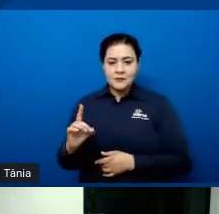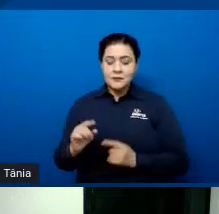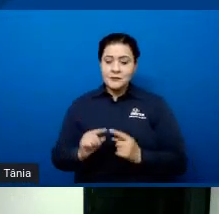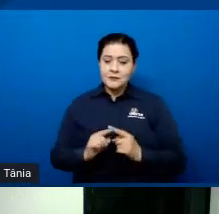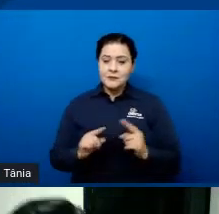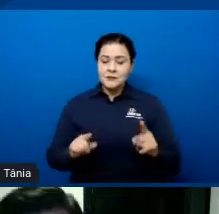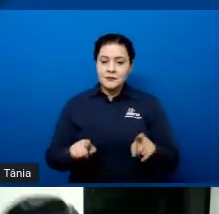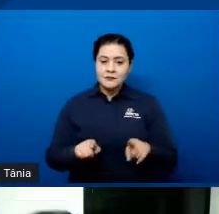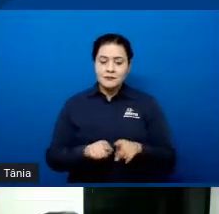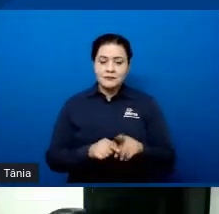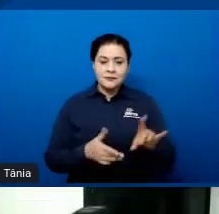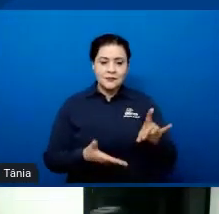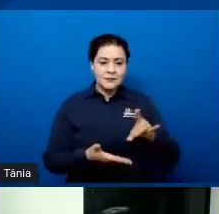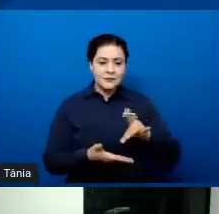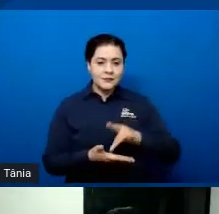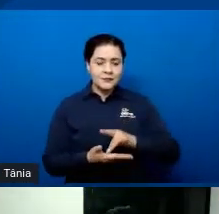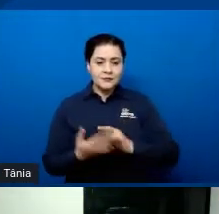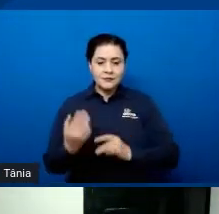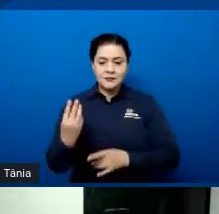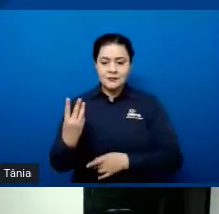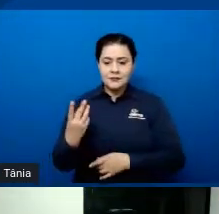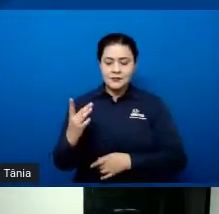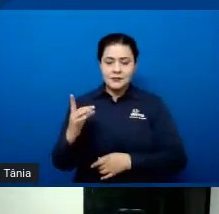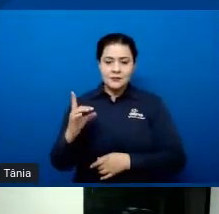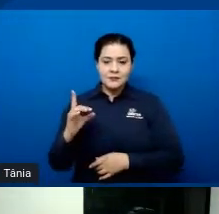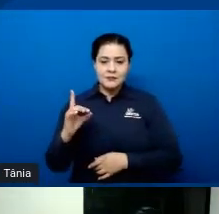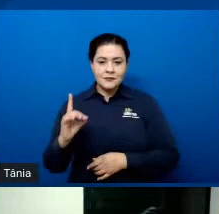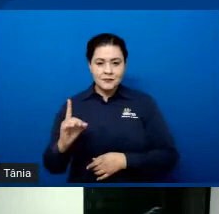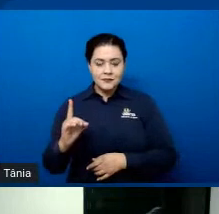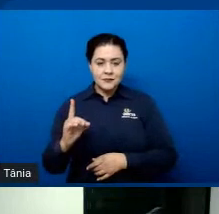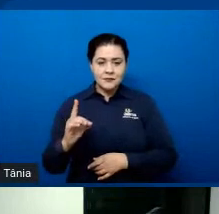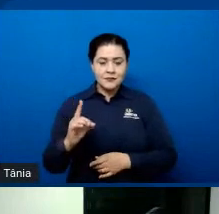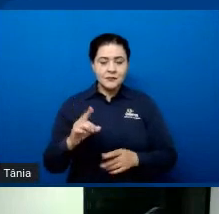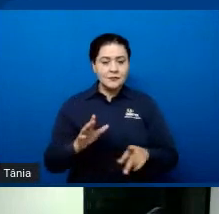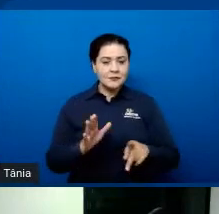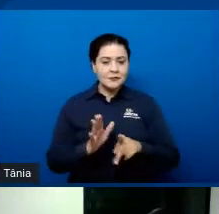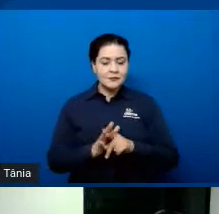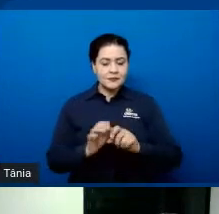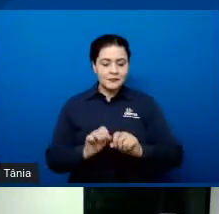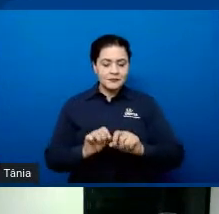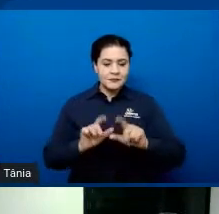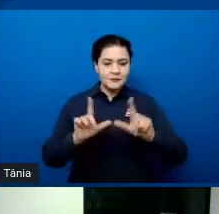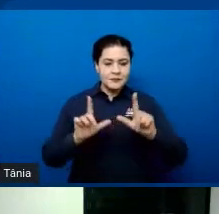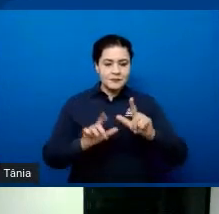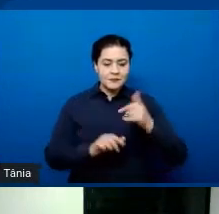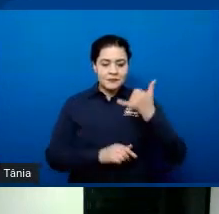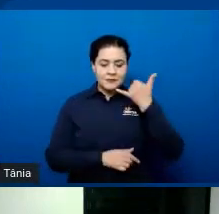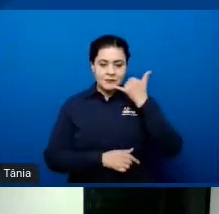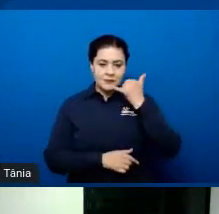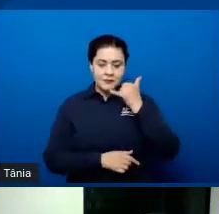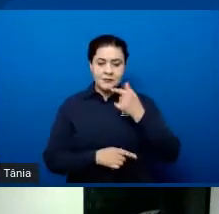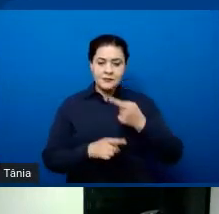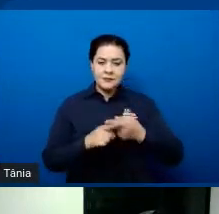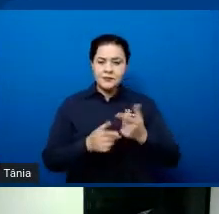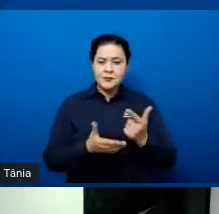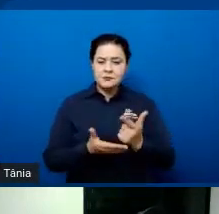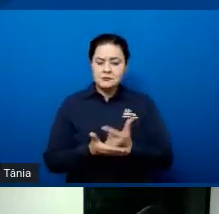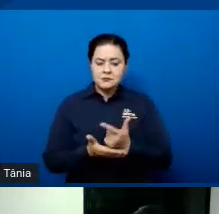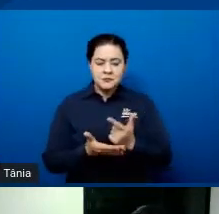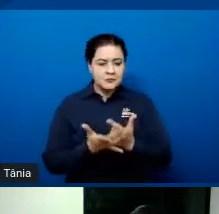esse objeto 3D, ele está se materializando na tela do celular. Então, quando você pega o livro, ele é um livro